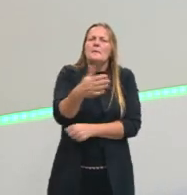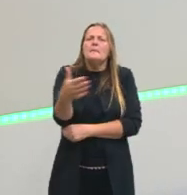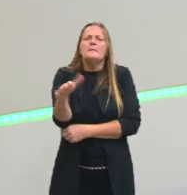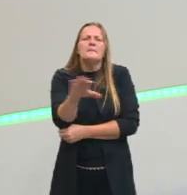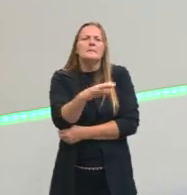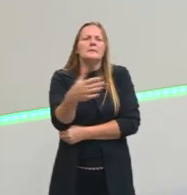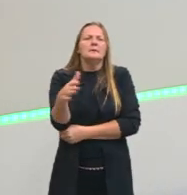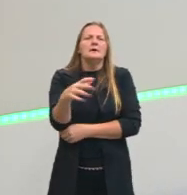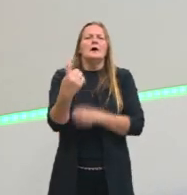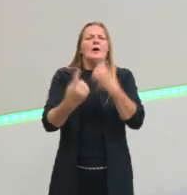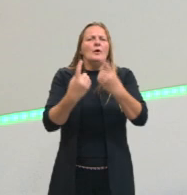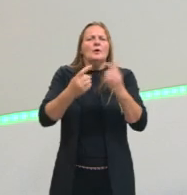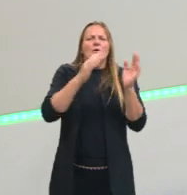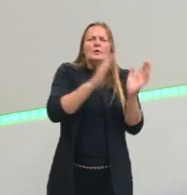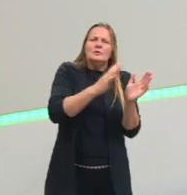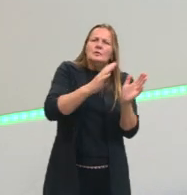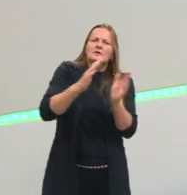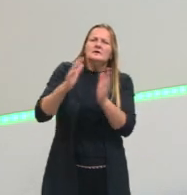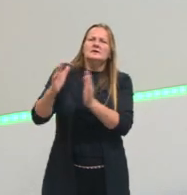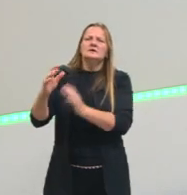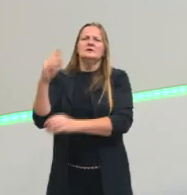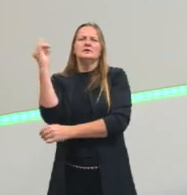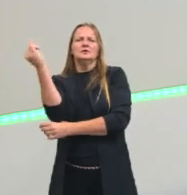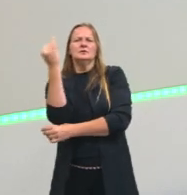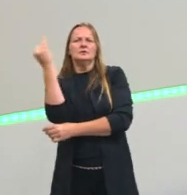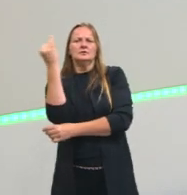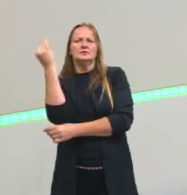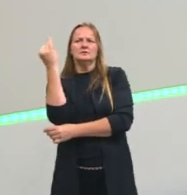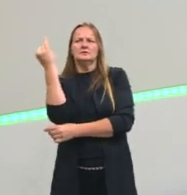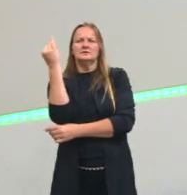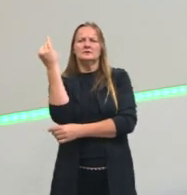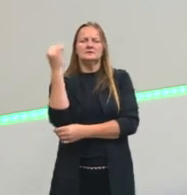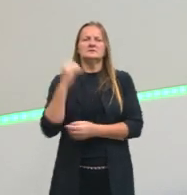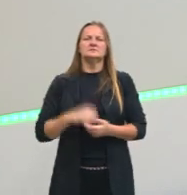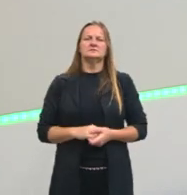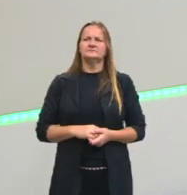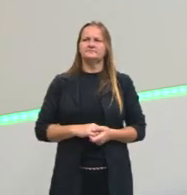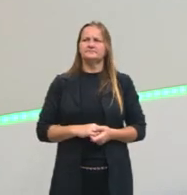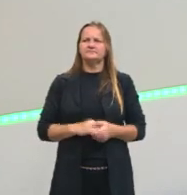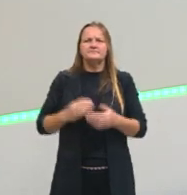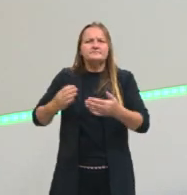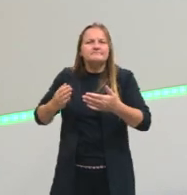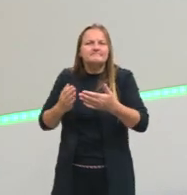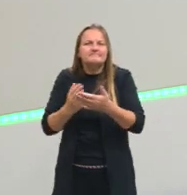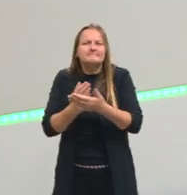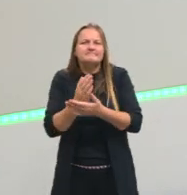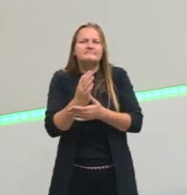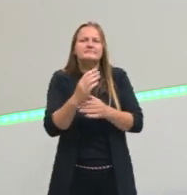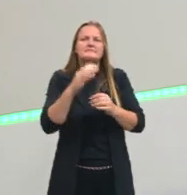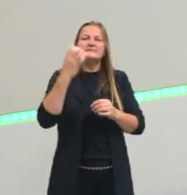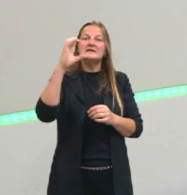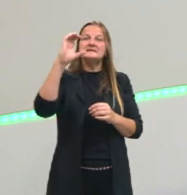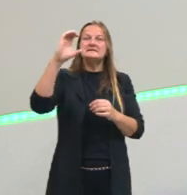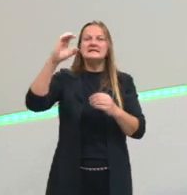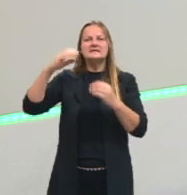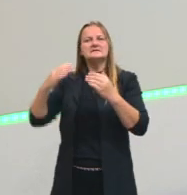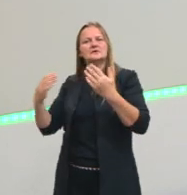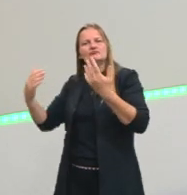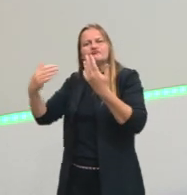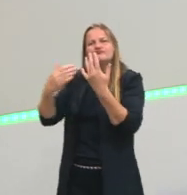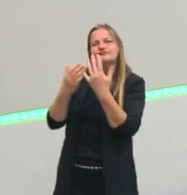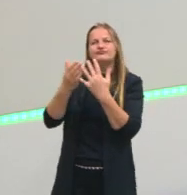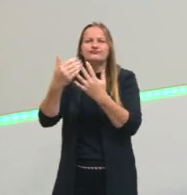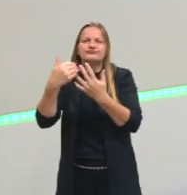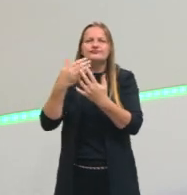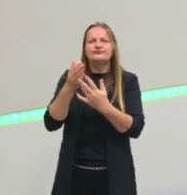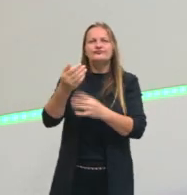alguns períodos muito importante da humanidade e que eles perpassam todas as demais ciências o componentes